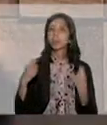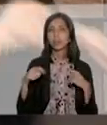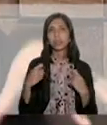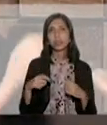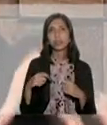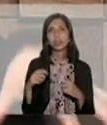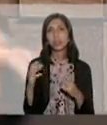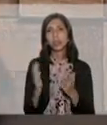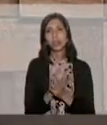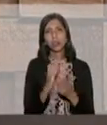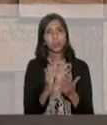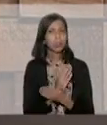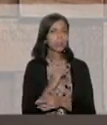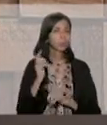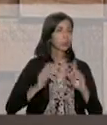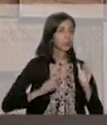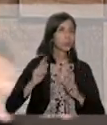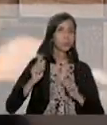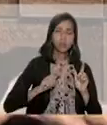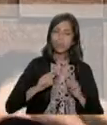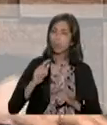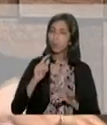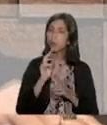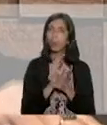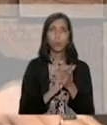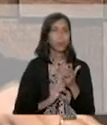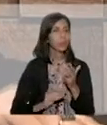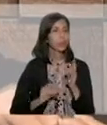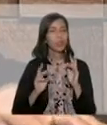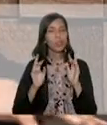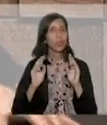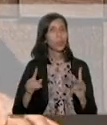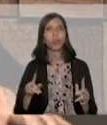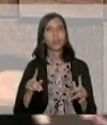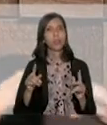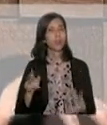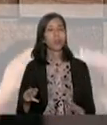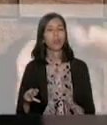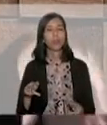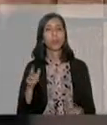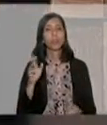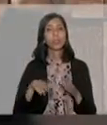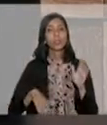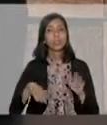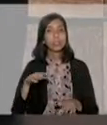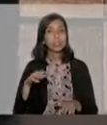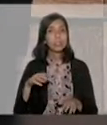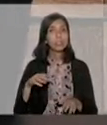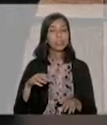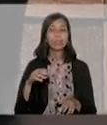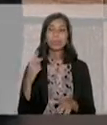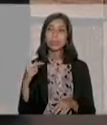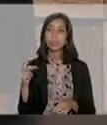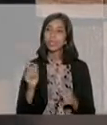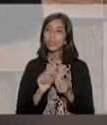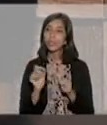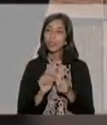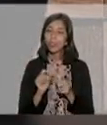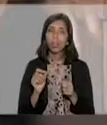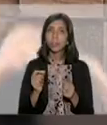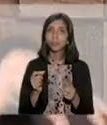tem que fazer. Se é do livro para a televisão, não é mais o público do livro. Né? Você tem que passar, às vezes, um conflito que